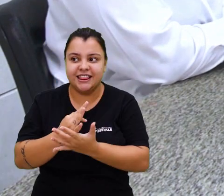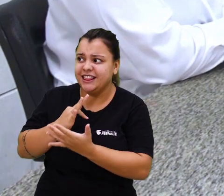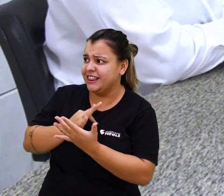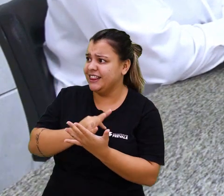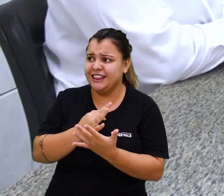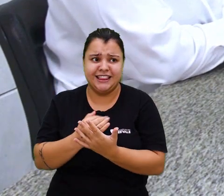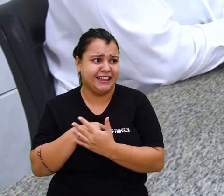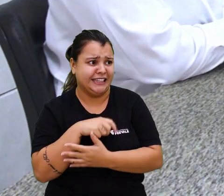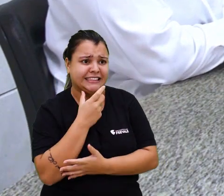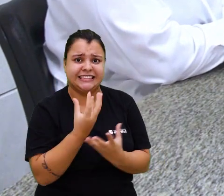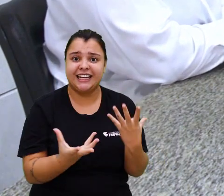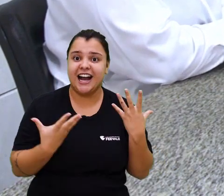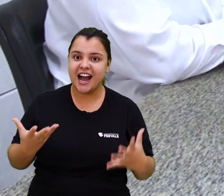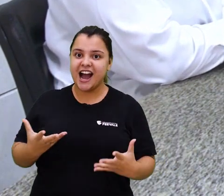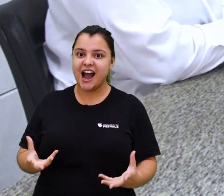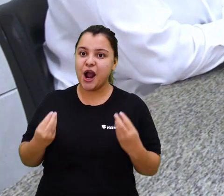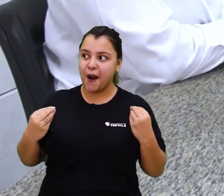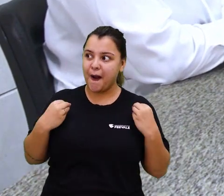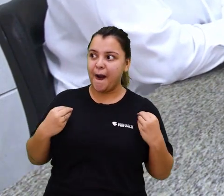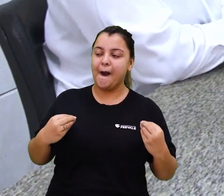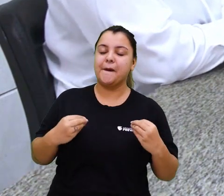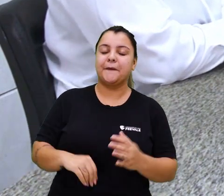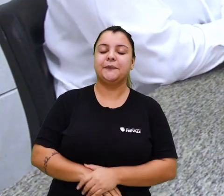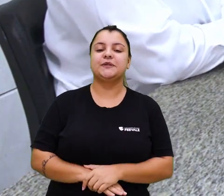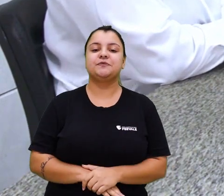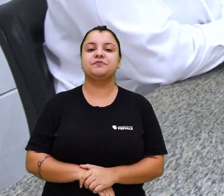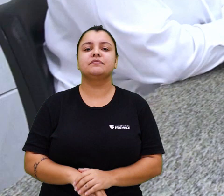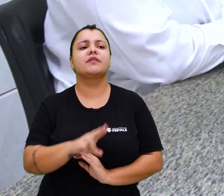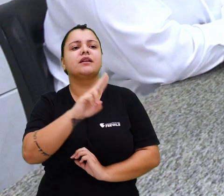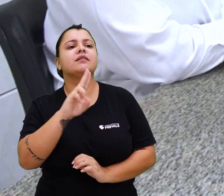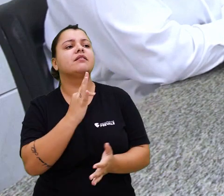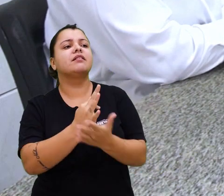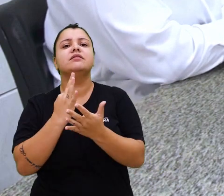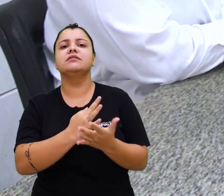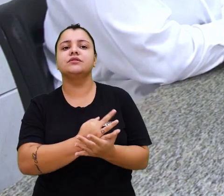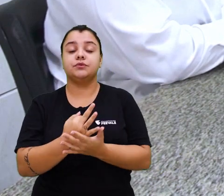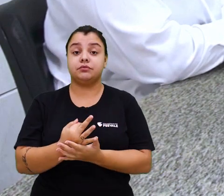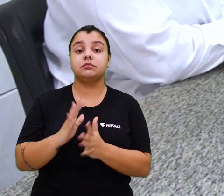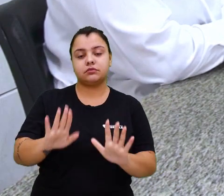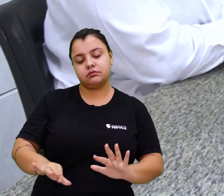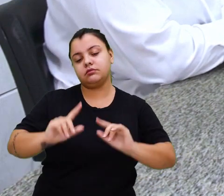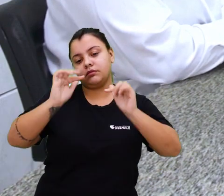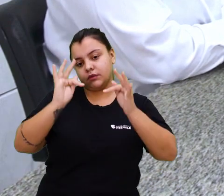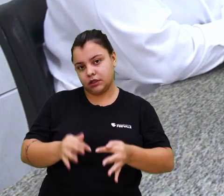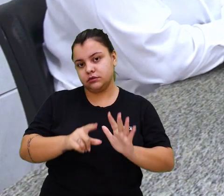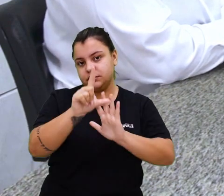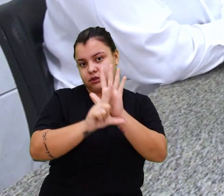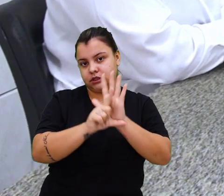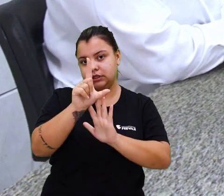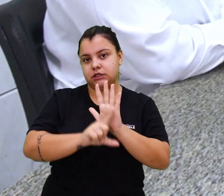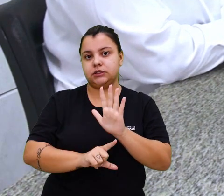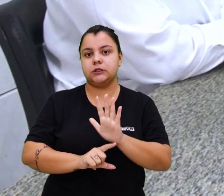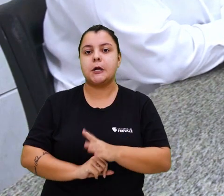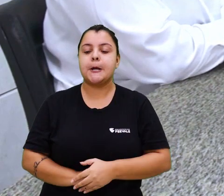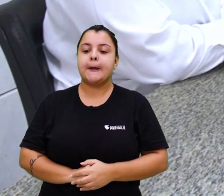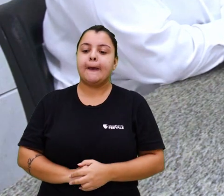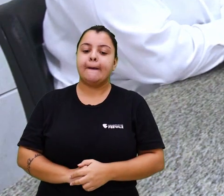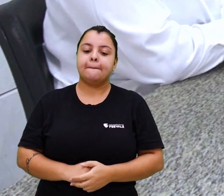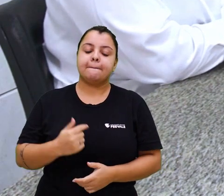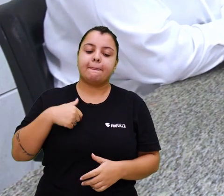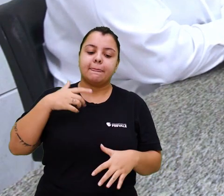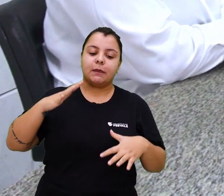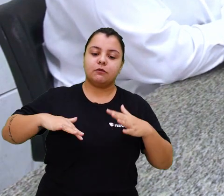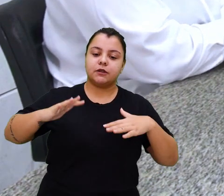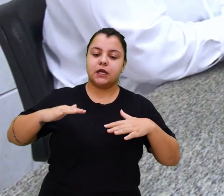acontecendo acontecendo legal qude tav tava aí no fim acabou a lista e fiquei